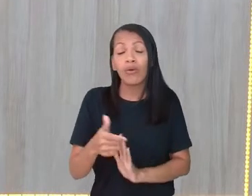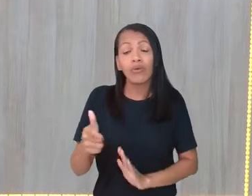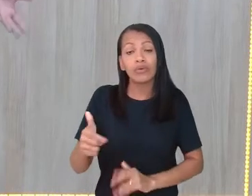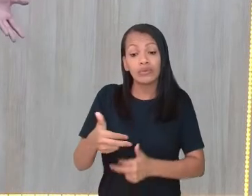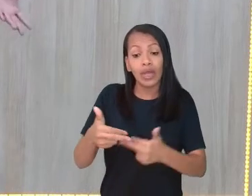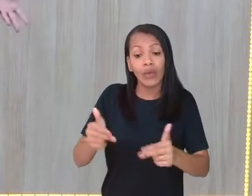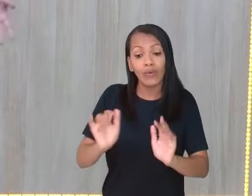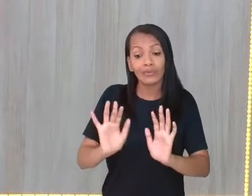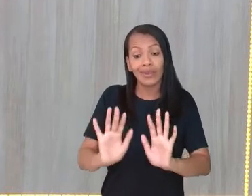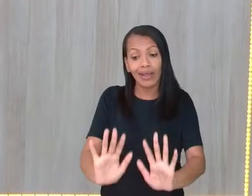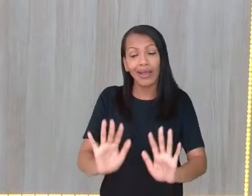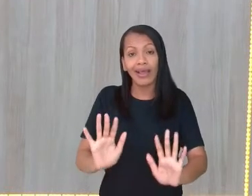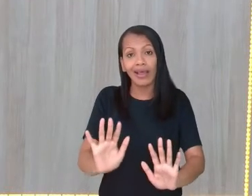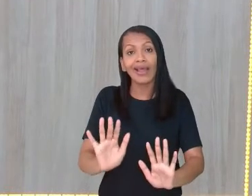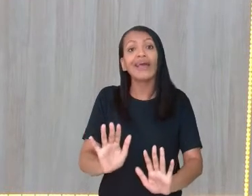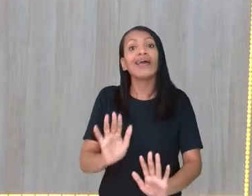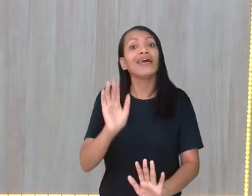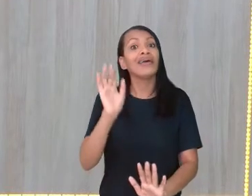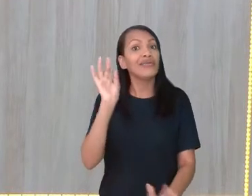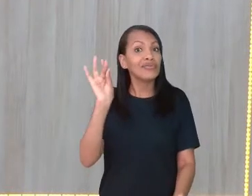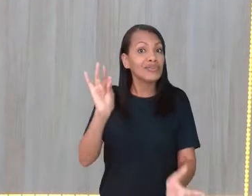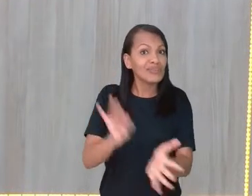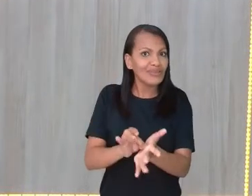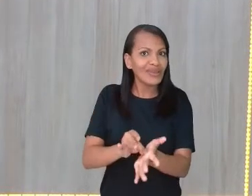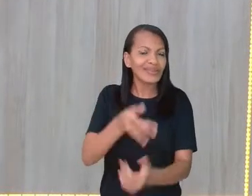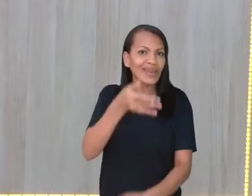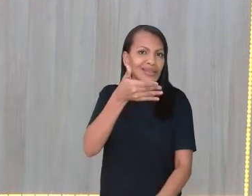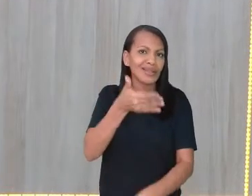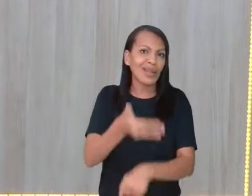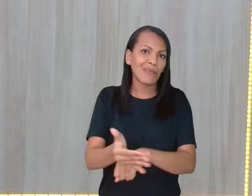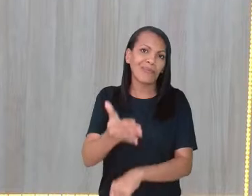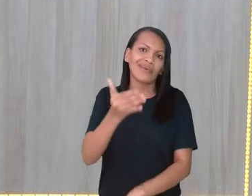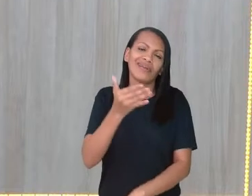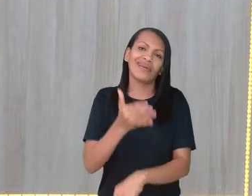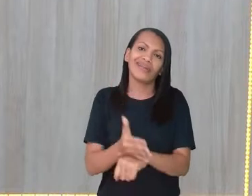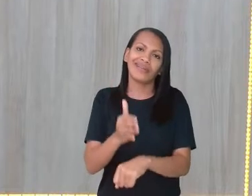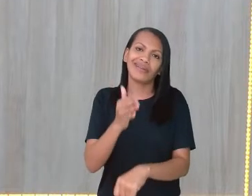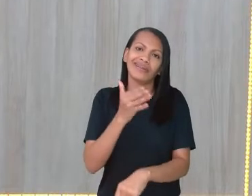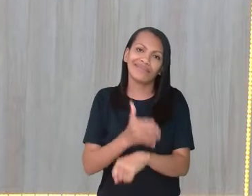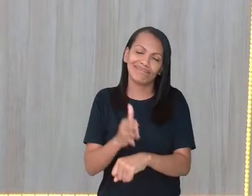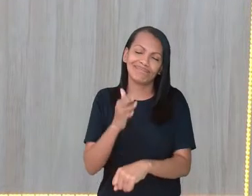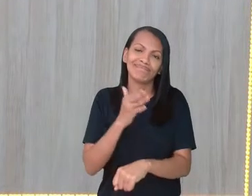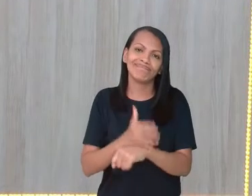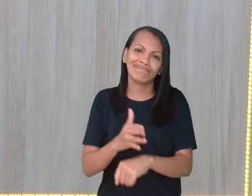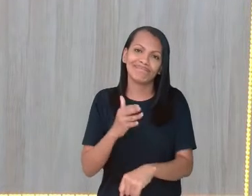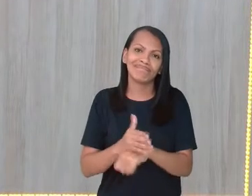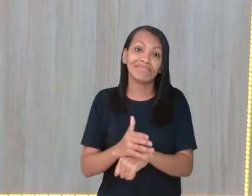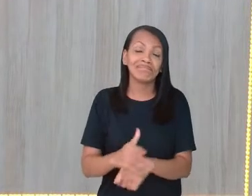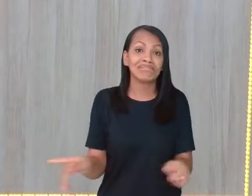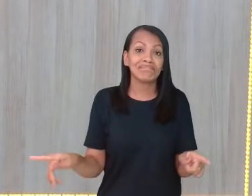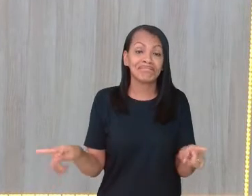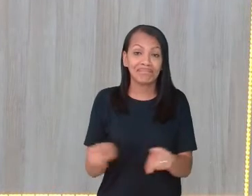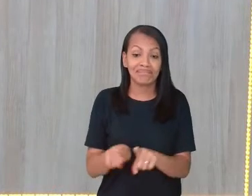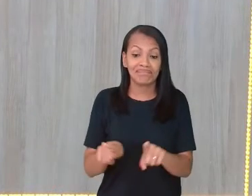isso estar presente na nossa prática. Então, quando eu falo aí de oferecer locais